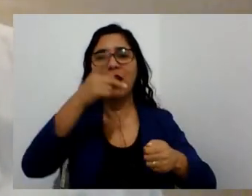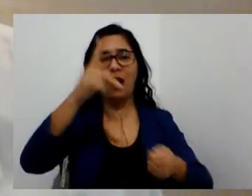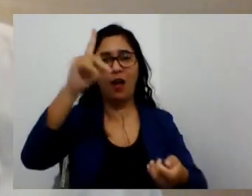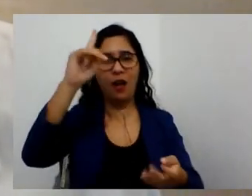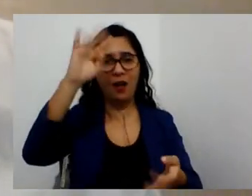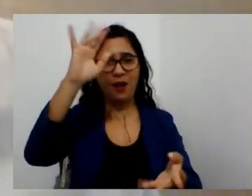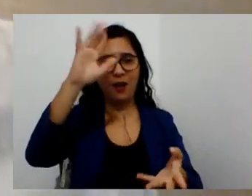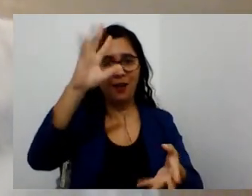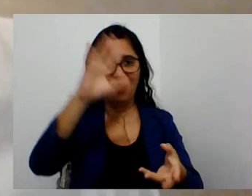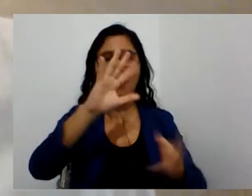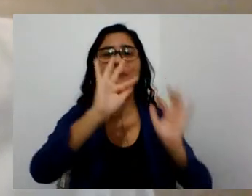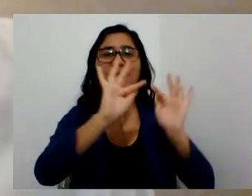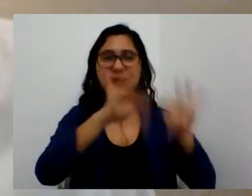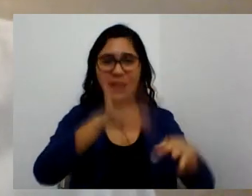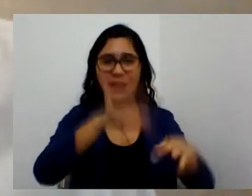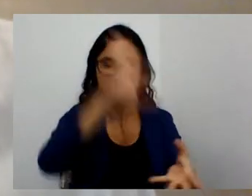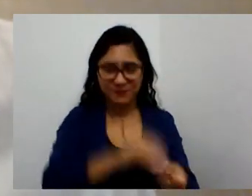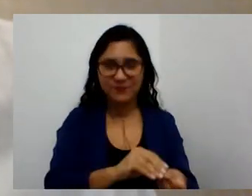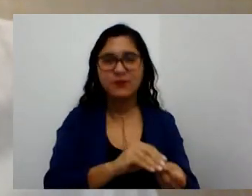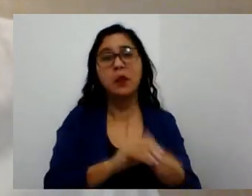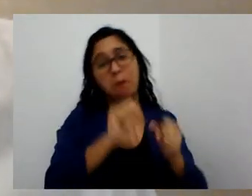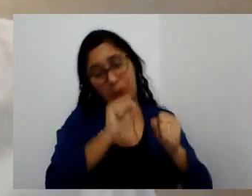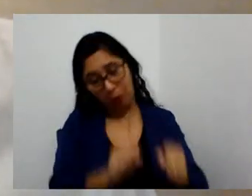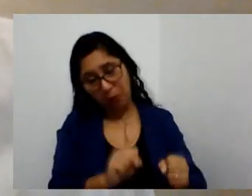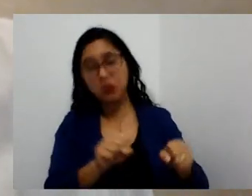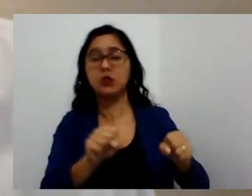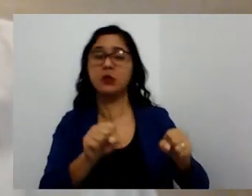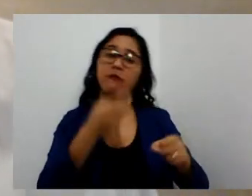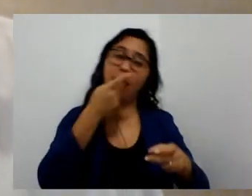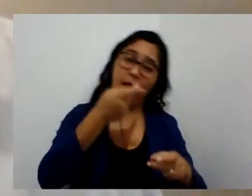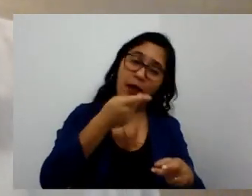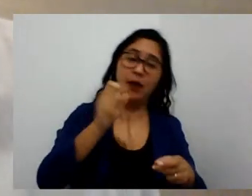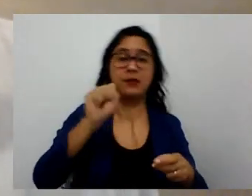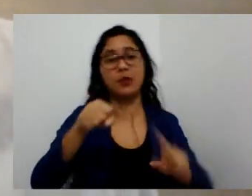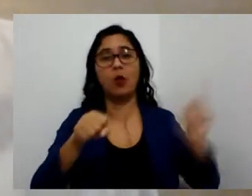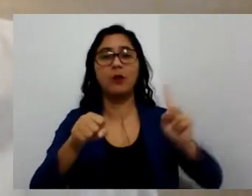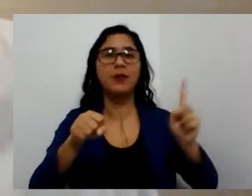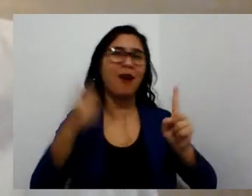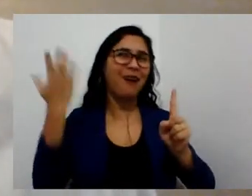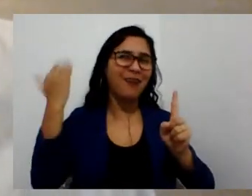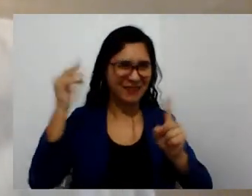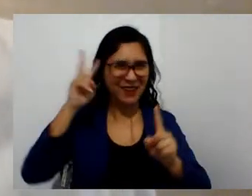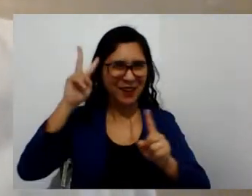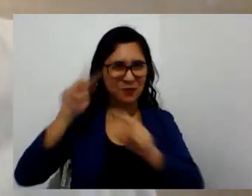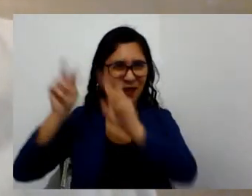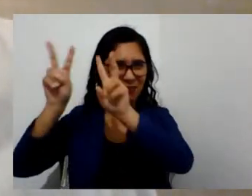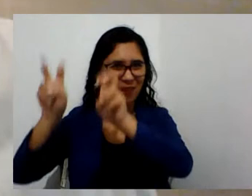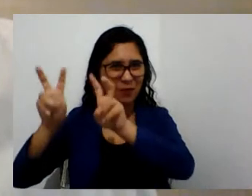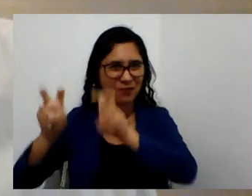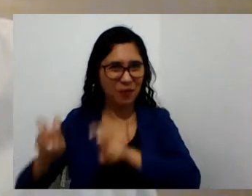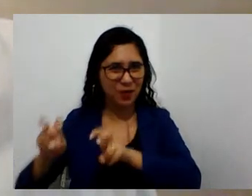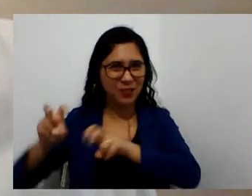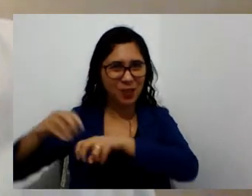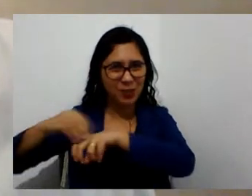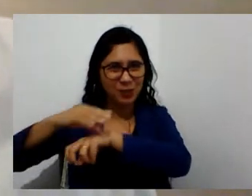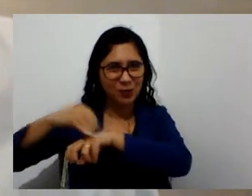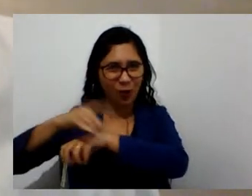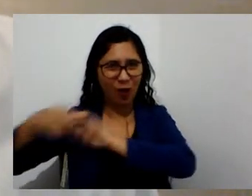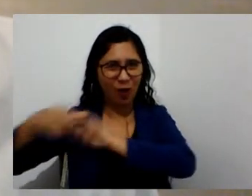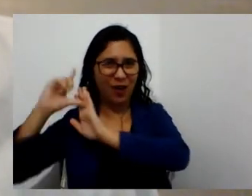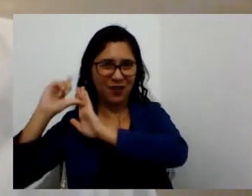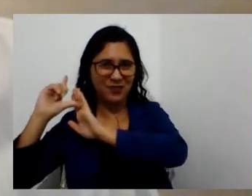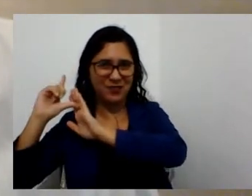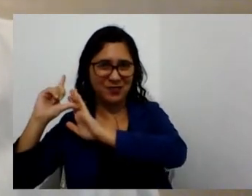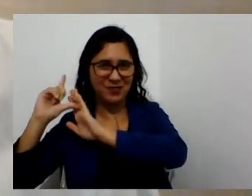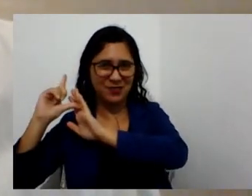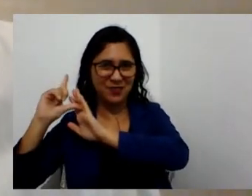finais, podendo ou não incluir nas suas respostas aquelas três que foram indicadas previamente, que